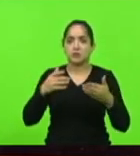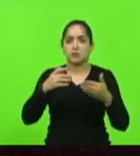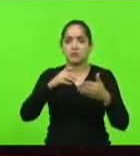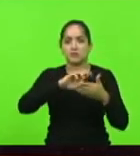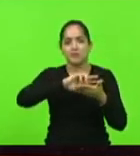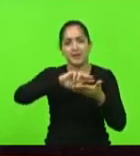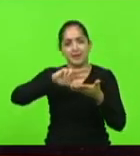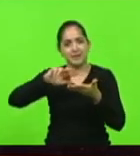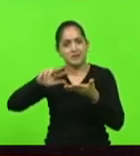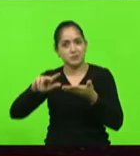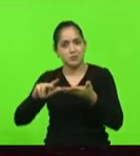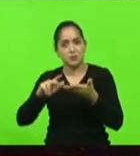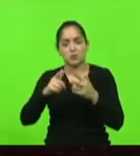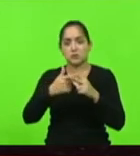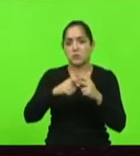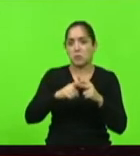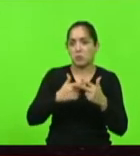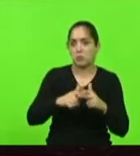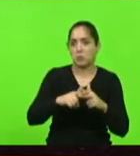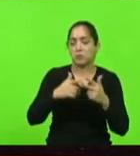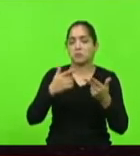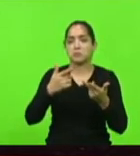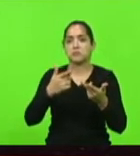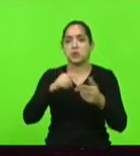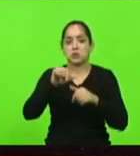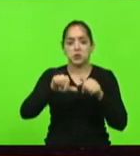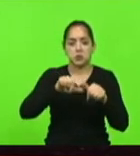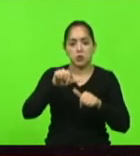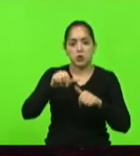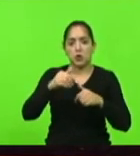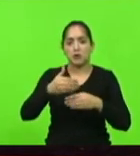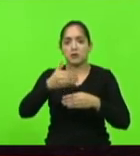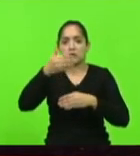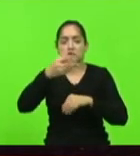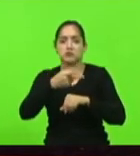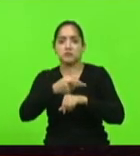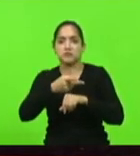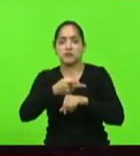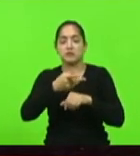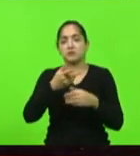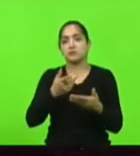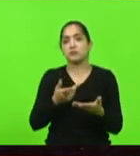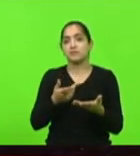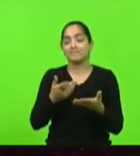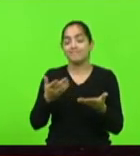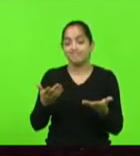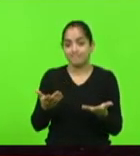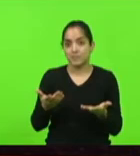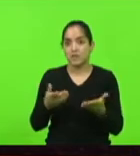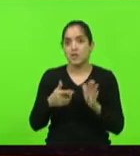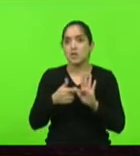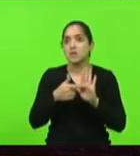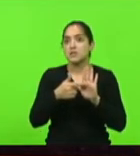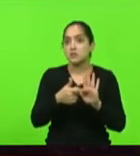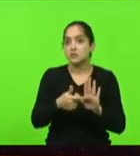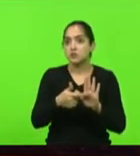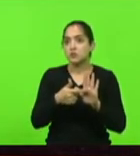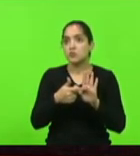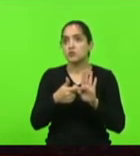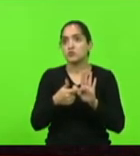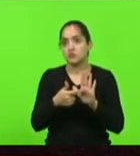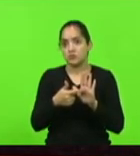conserto de uma maçaneta, troca de um vidro. Isso mostrou-se